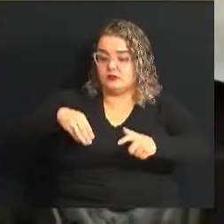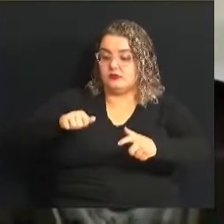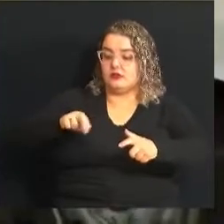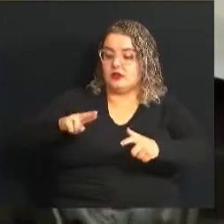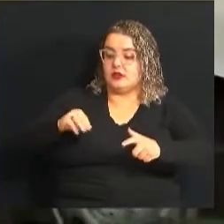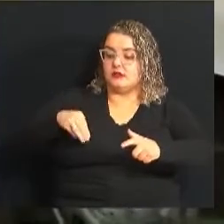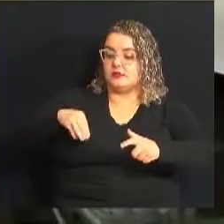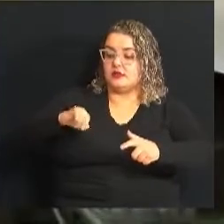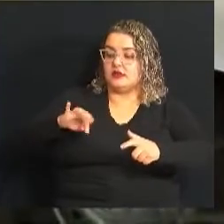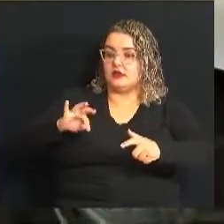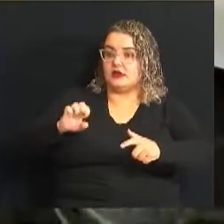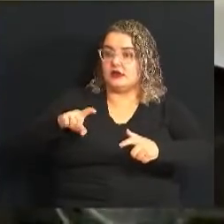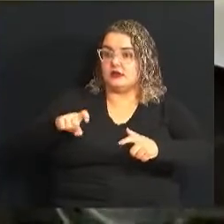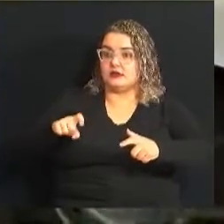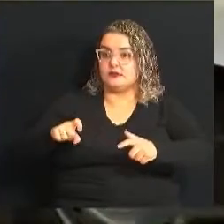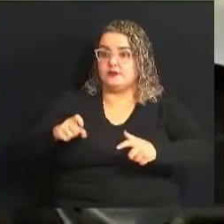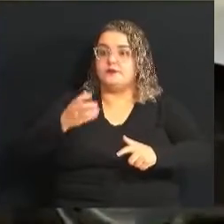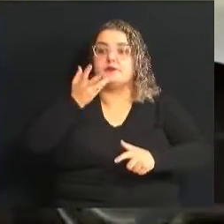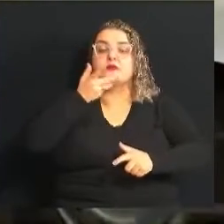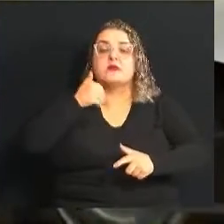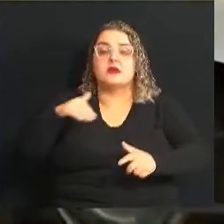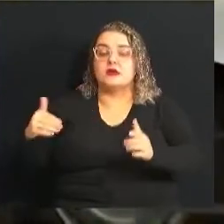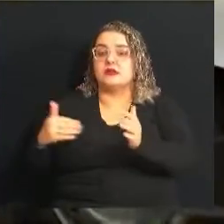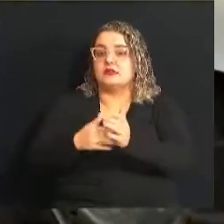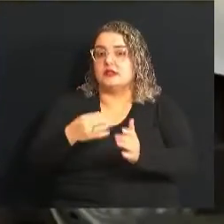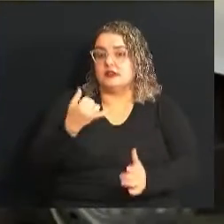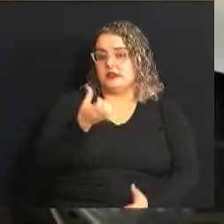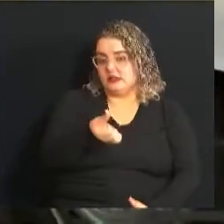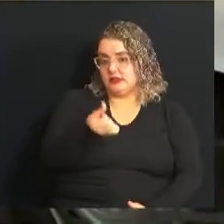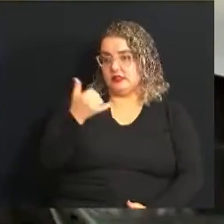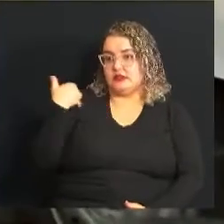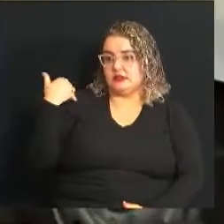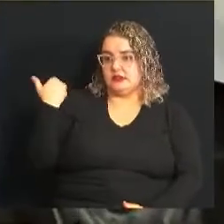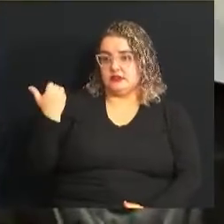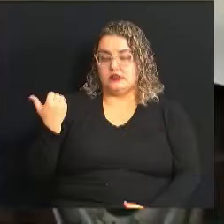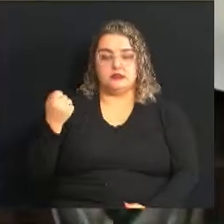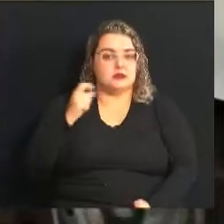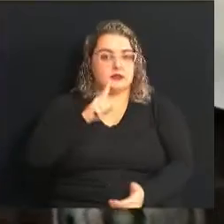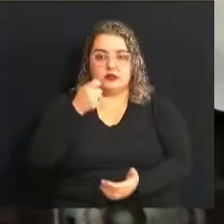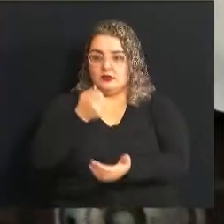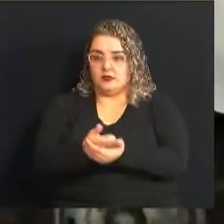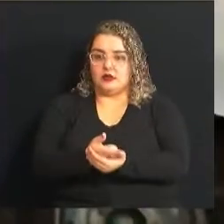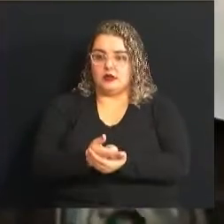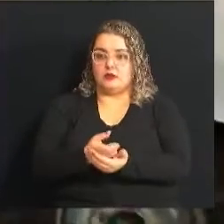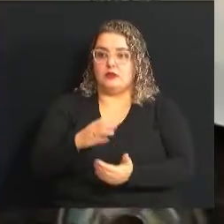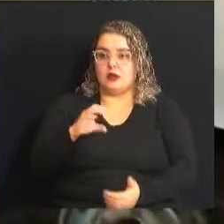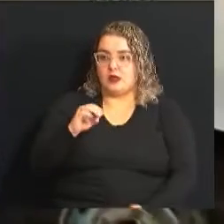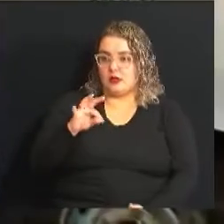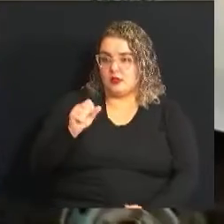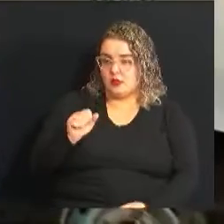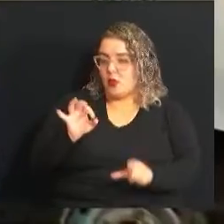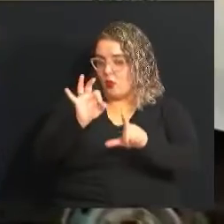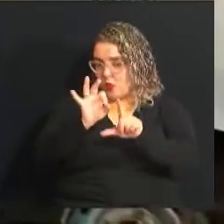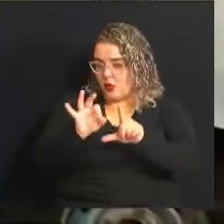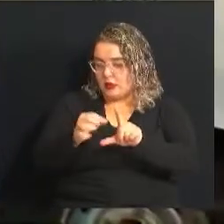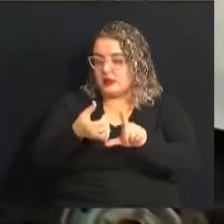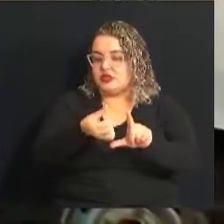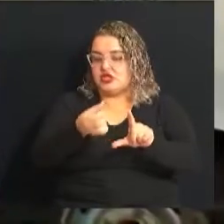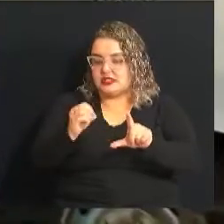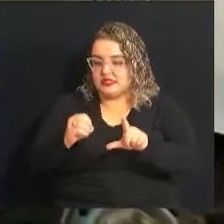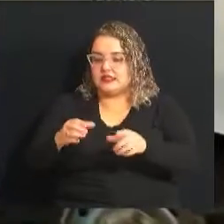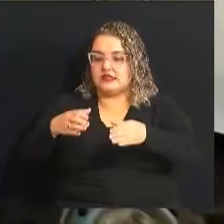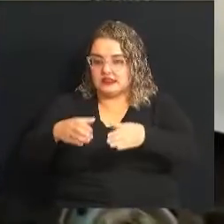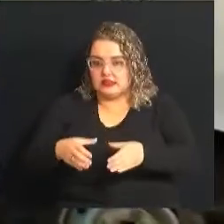crianças até 6 anos não pagam. Existe uma cota de 60 marmitex que podem ser distribuídos gratuitamente para as